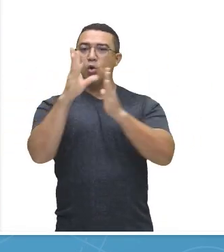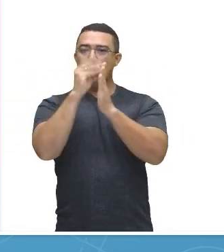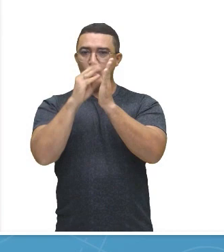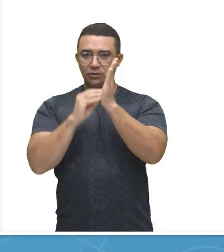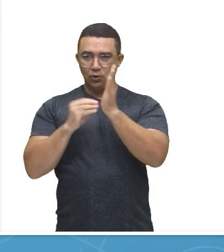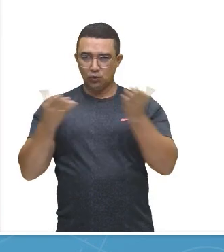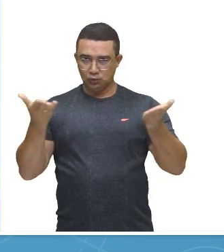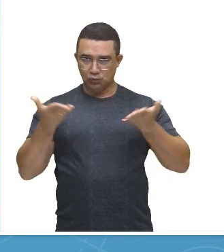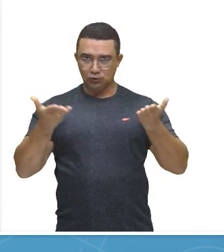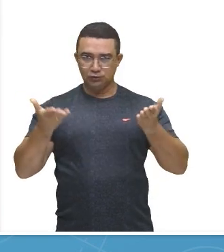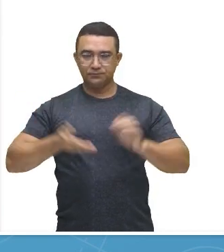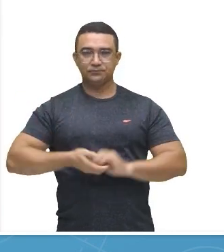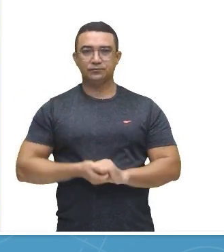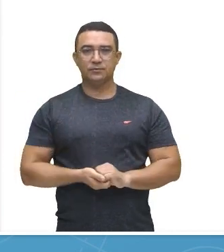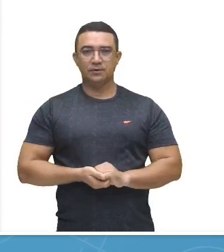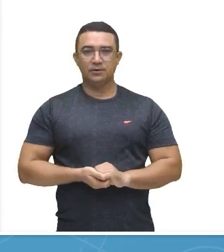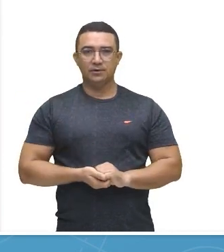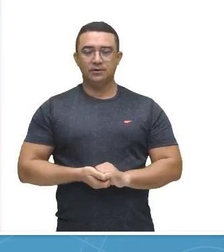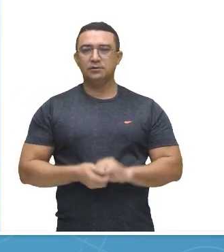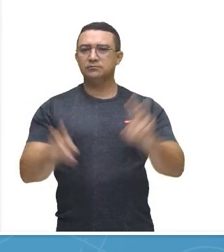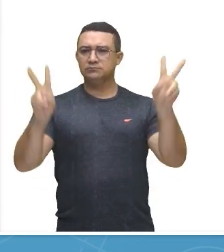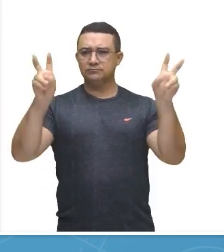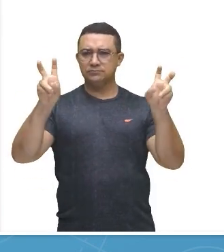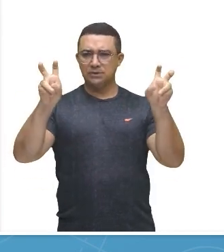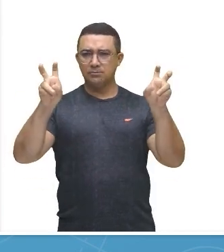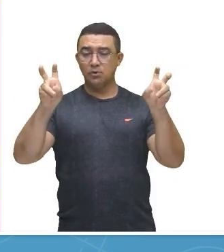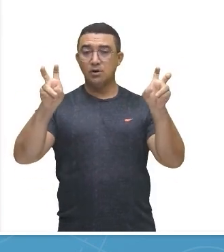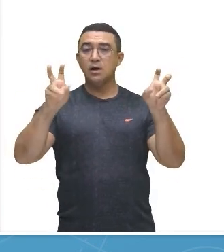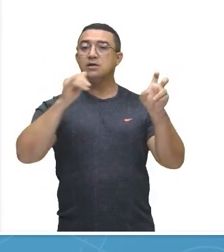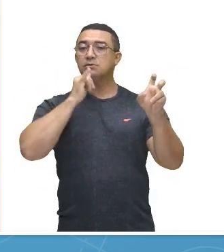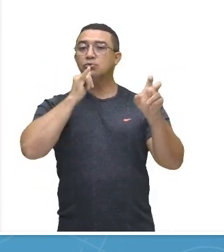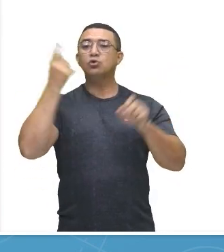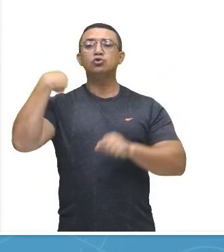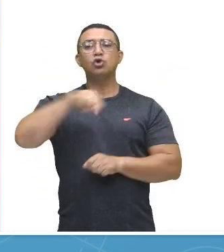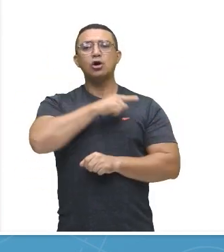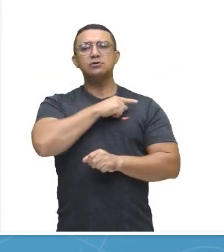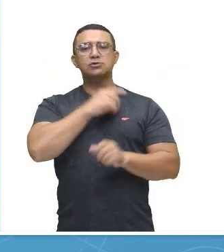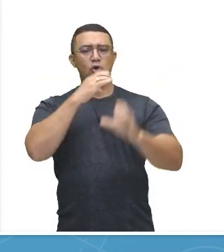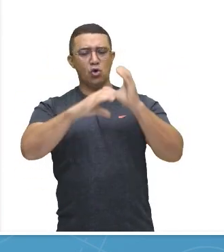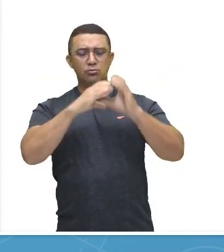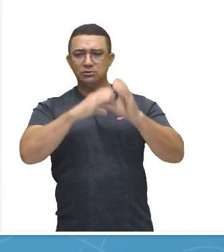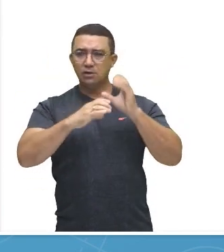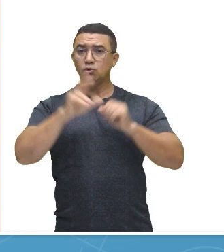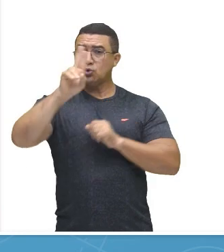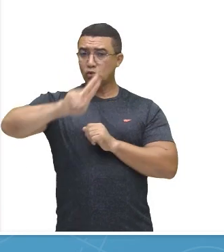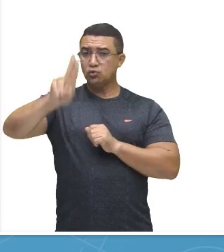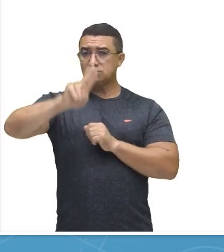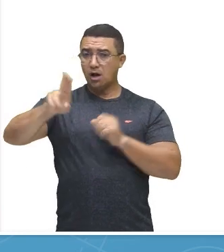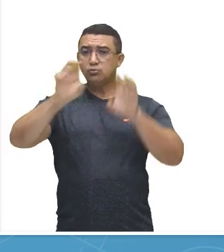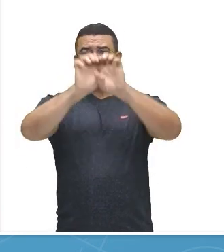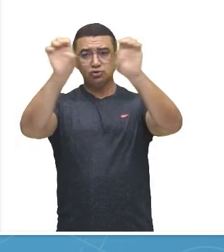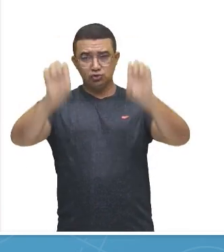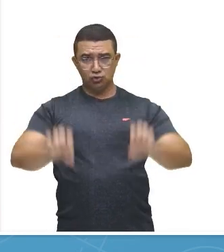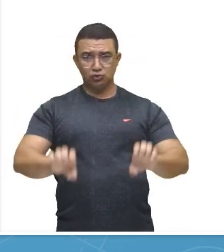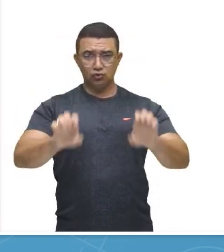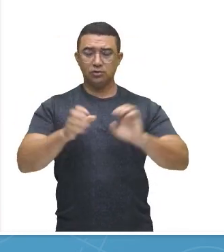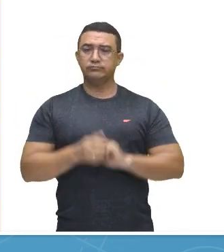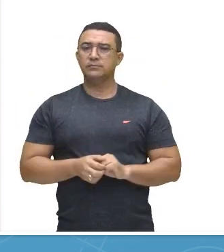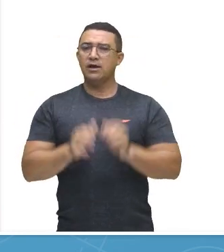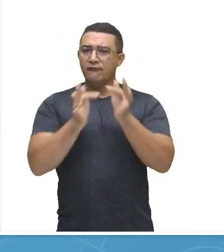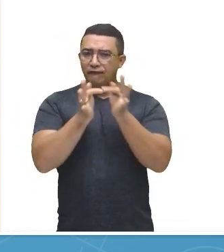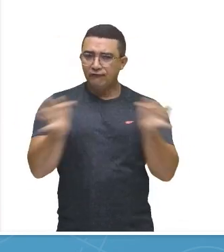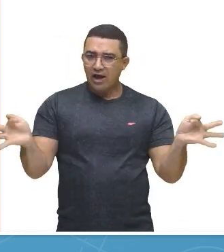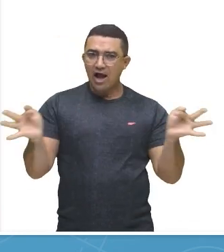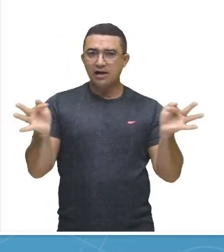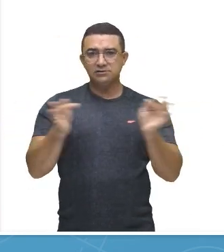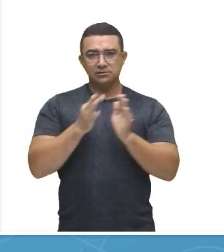quando nós nos comunicamos, quando nós conversamos, nós fazemos uso de uma estrutura. E frase,